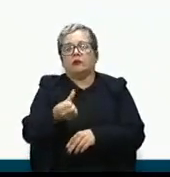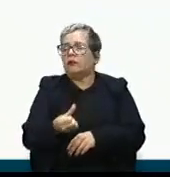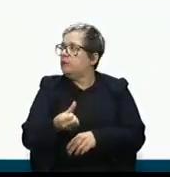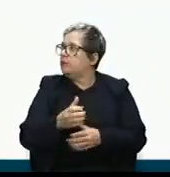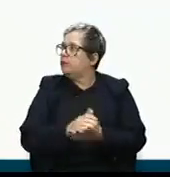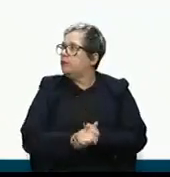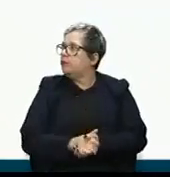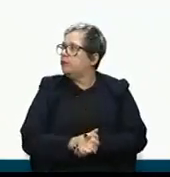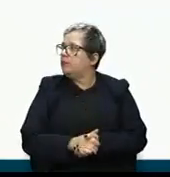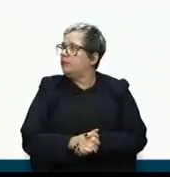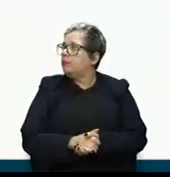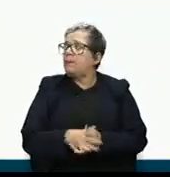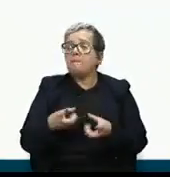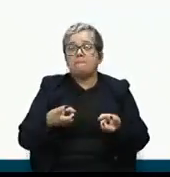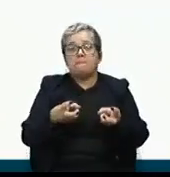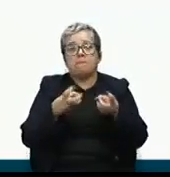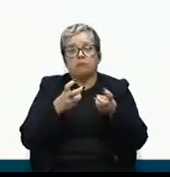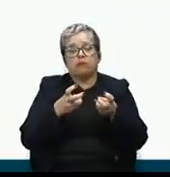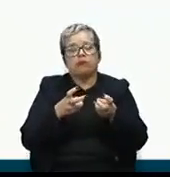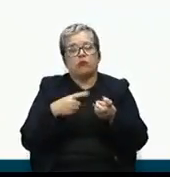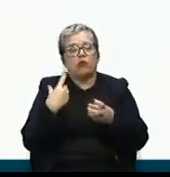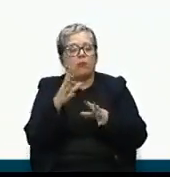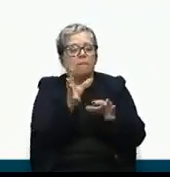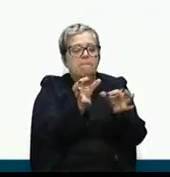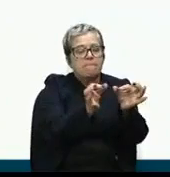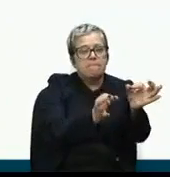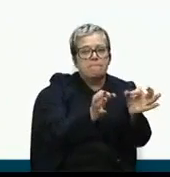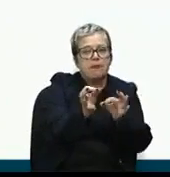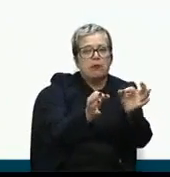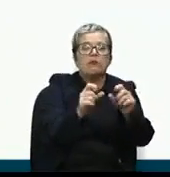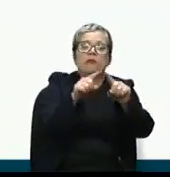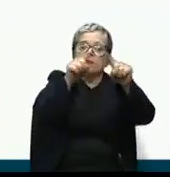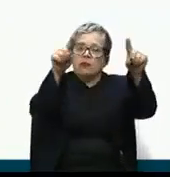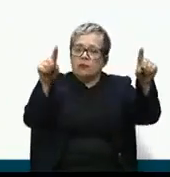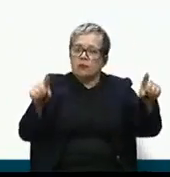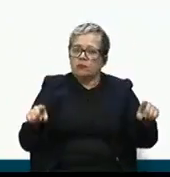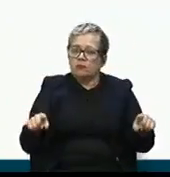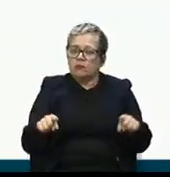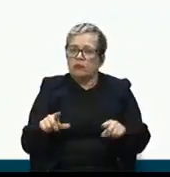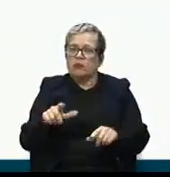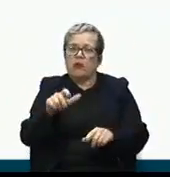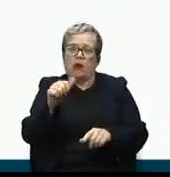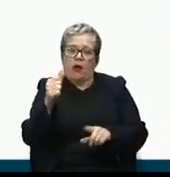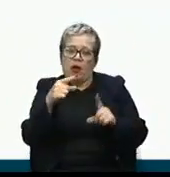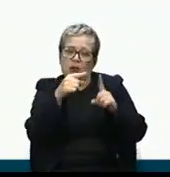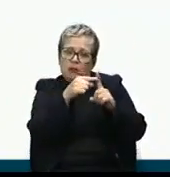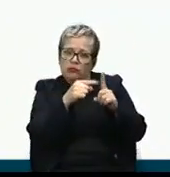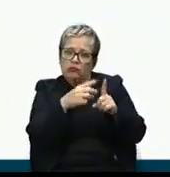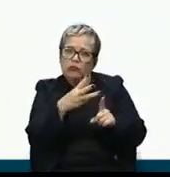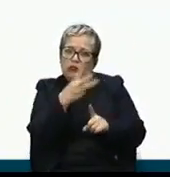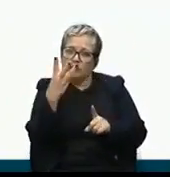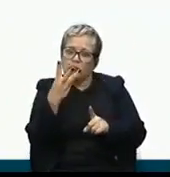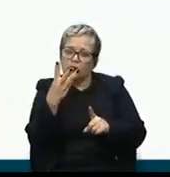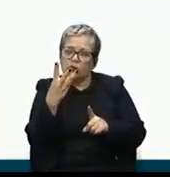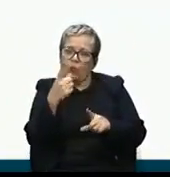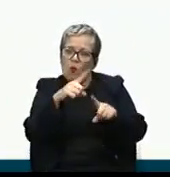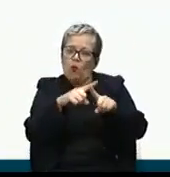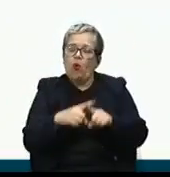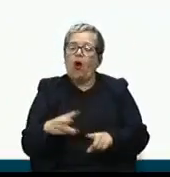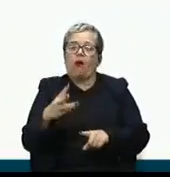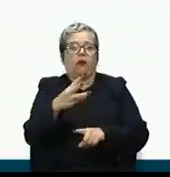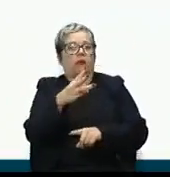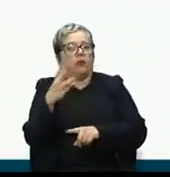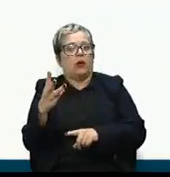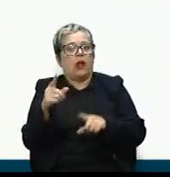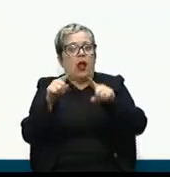6. Então, veja que nós construímos, então, uma matriz A do tipo 3 por 3, então ela é uma